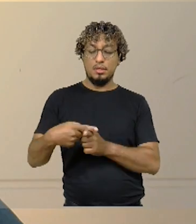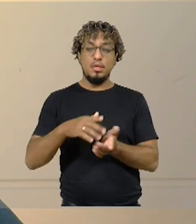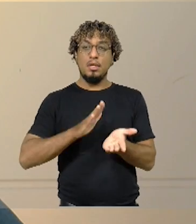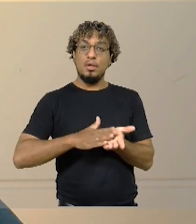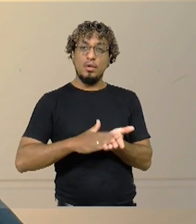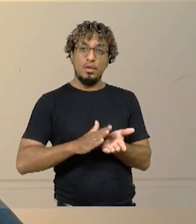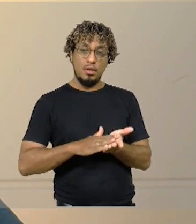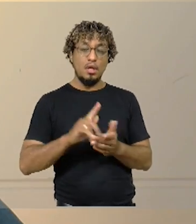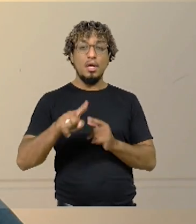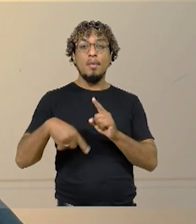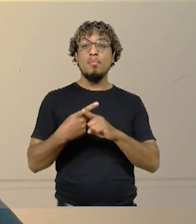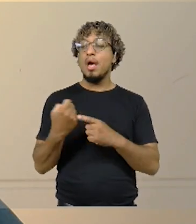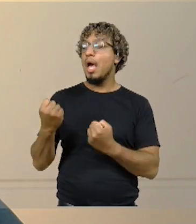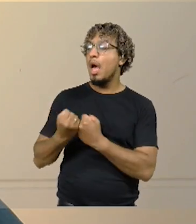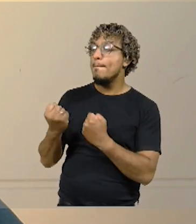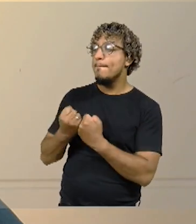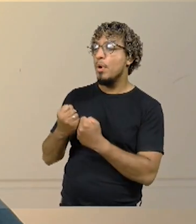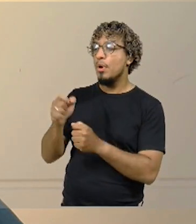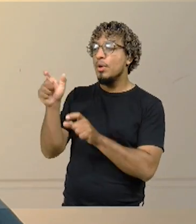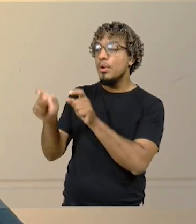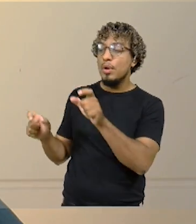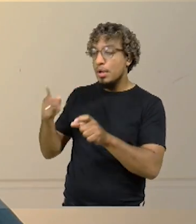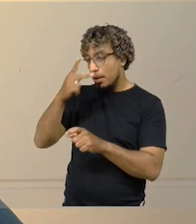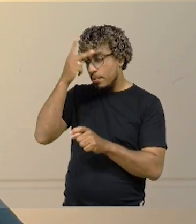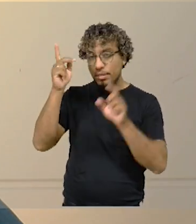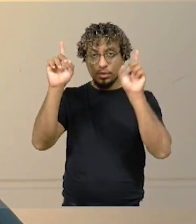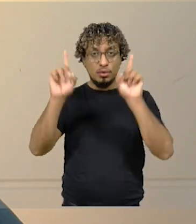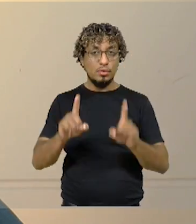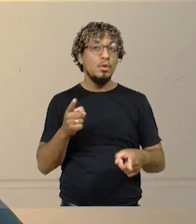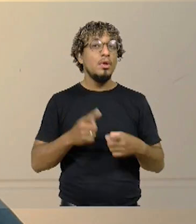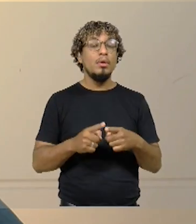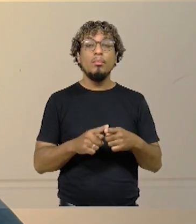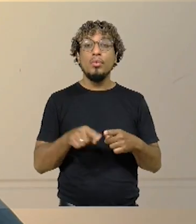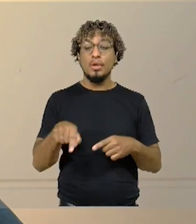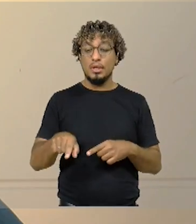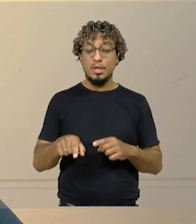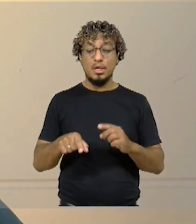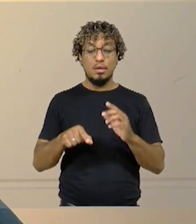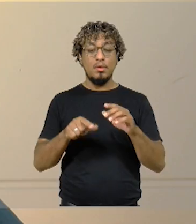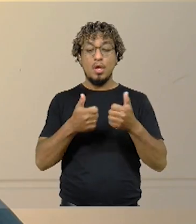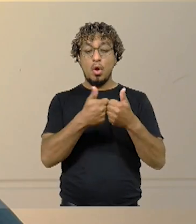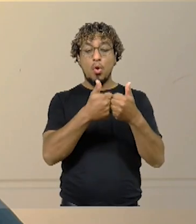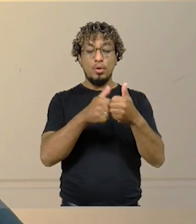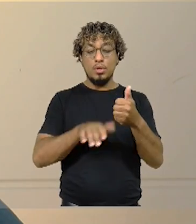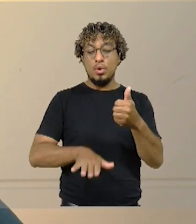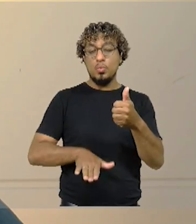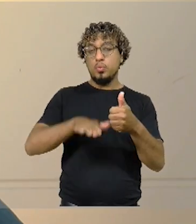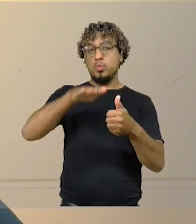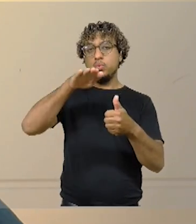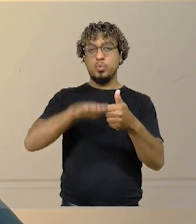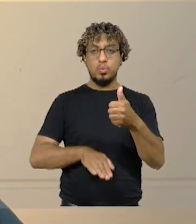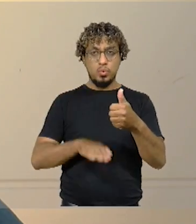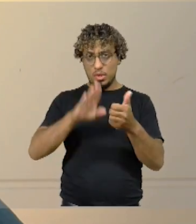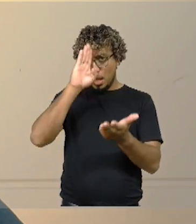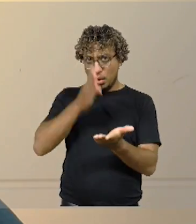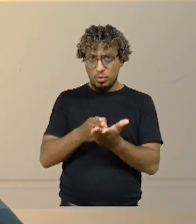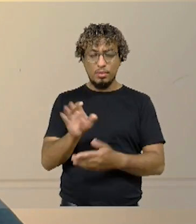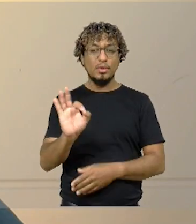veículo automotor individual. Um exemplo é o trânsito livre que está na nossa cidade. Então, a gente vai ter que mudar, inverter,